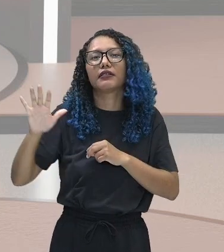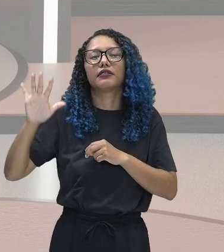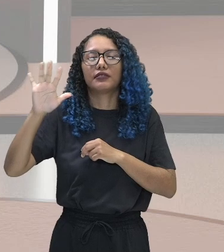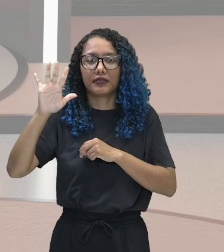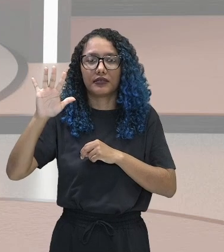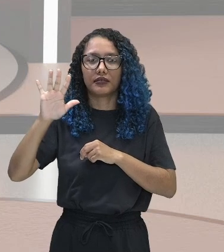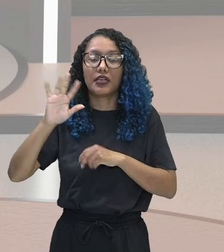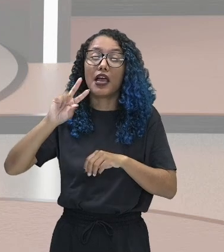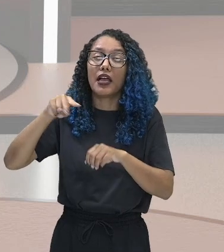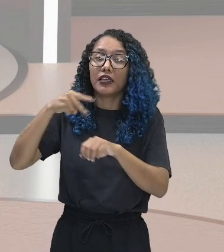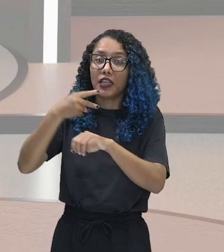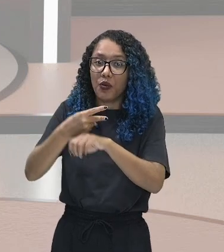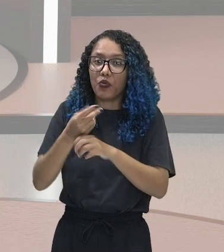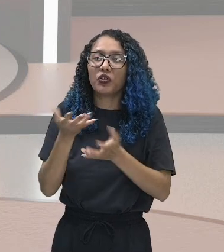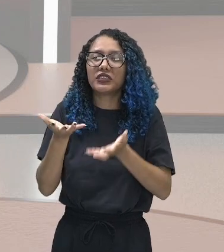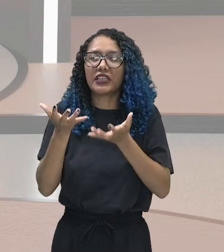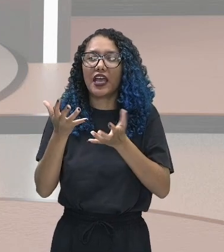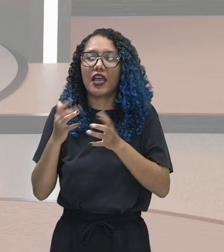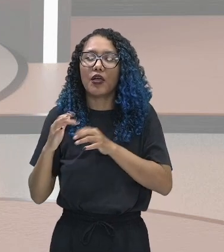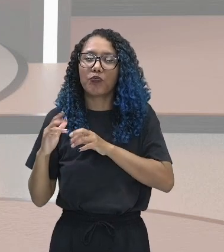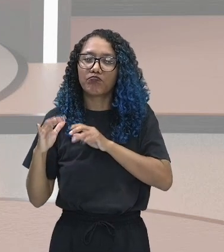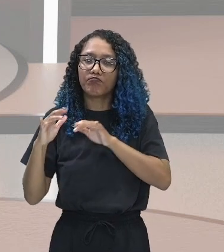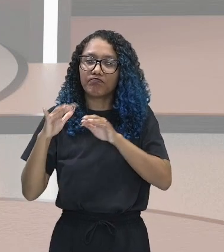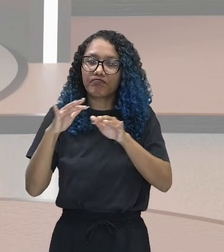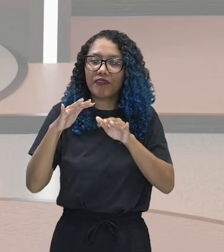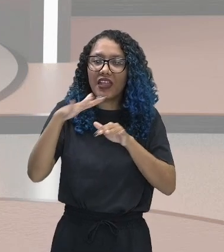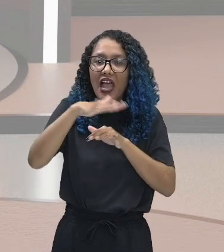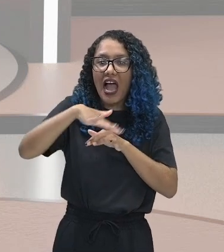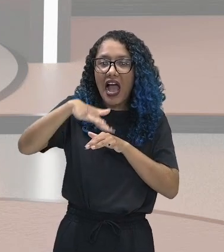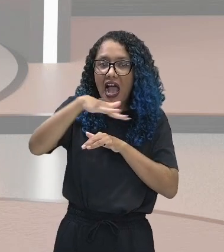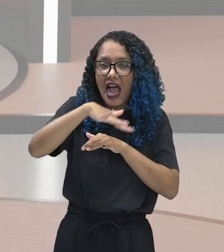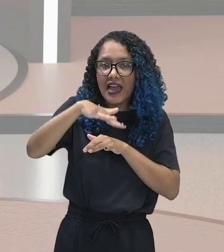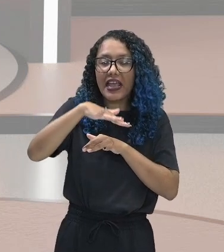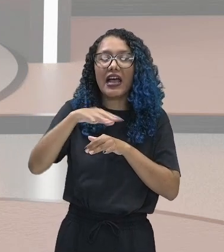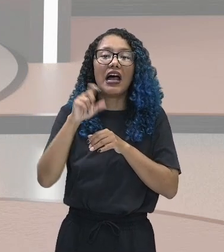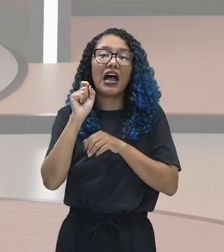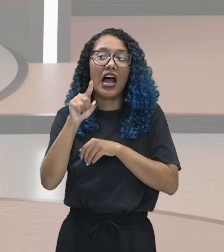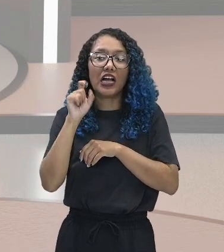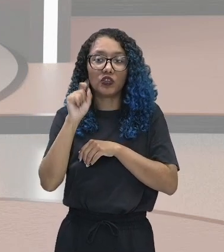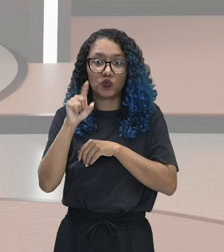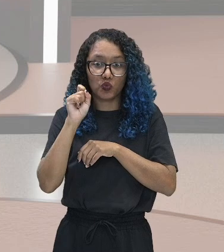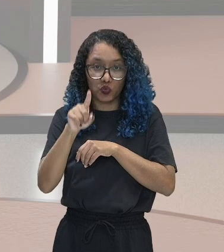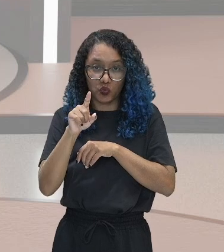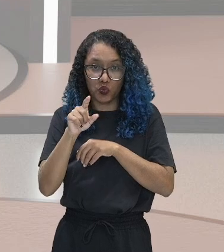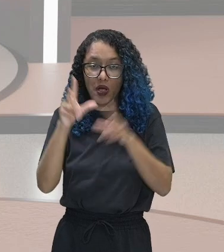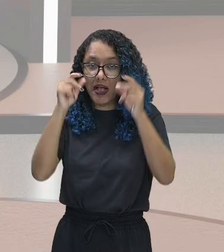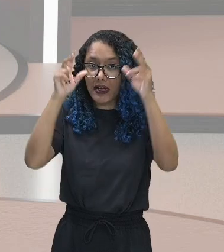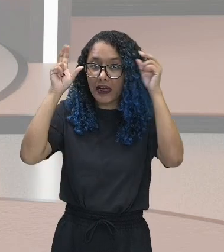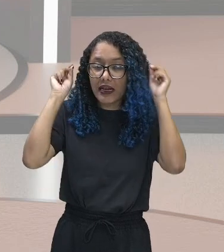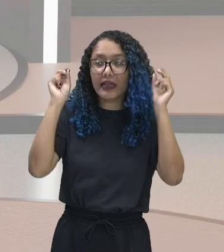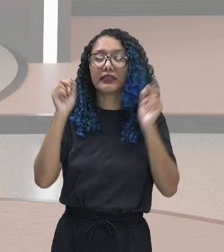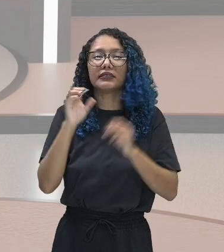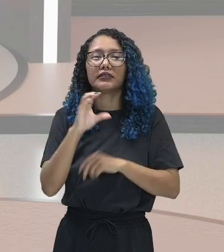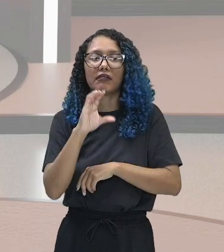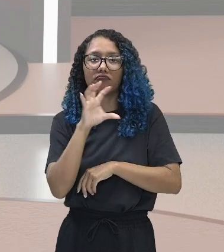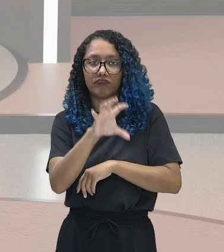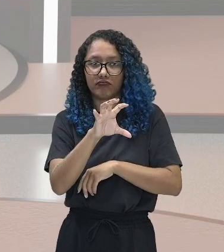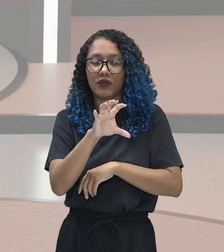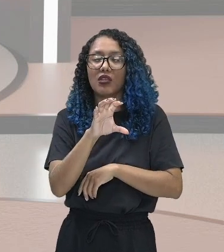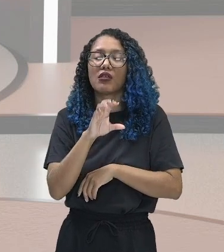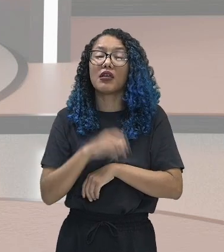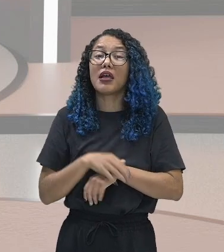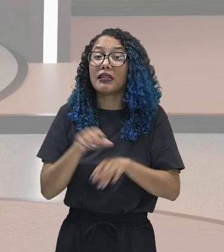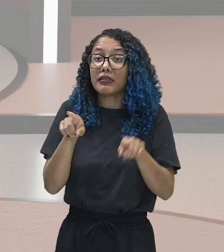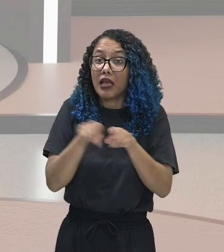para aquela partezinha em azul, lá do outro lado, que é o que a gente chama, então, de Grécia continental. Lembra lá o que eu falei para vocês? Se